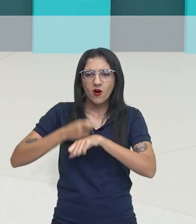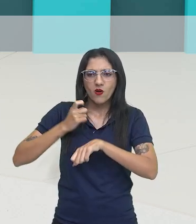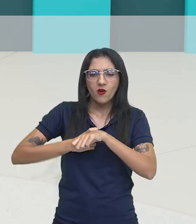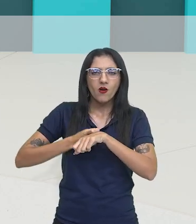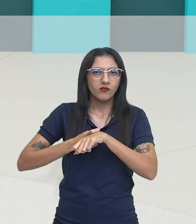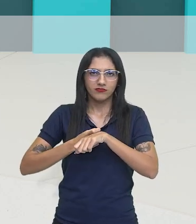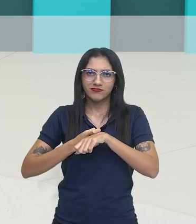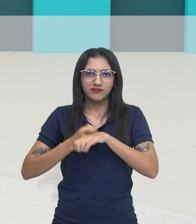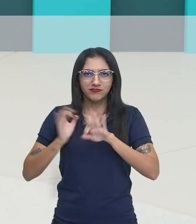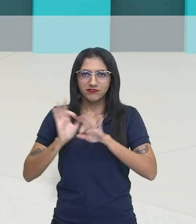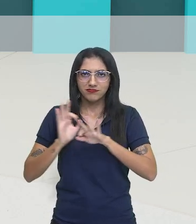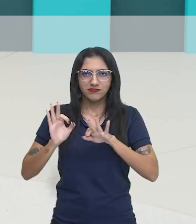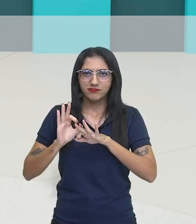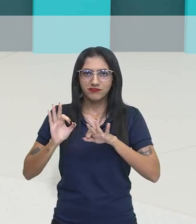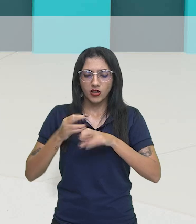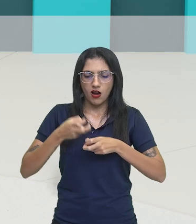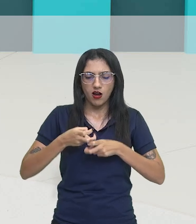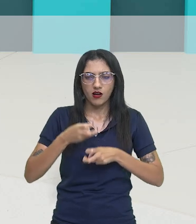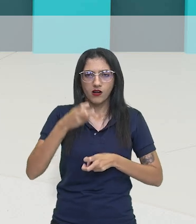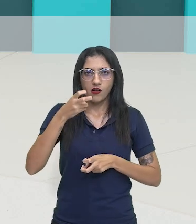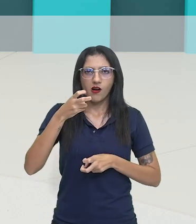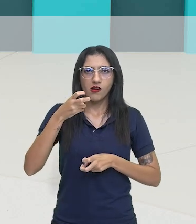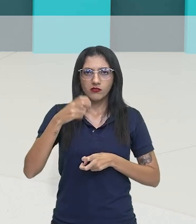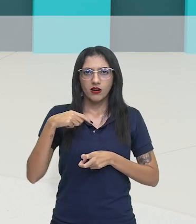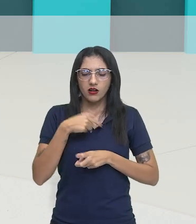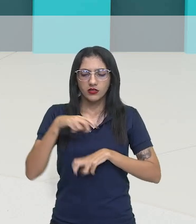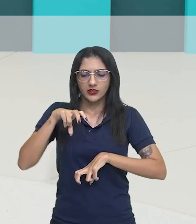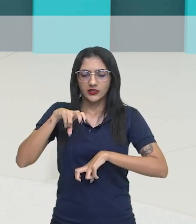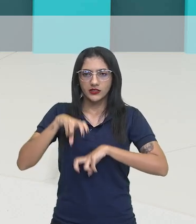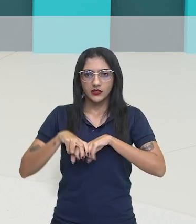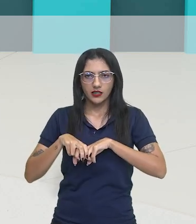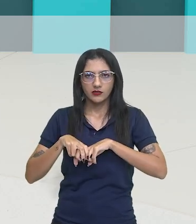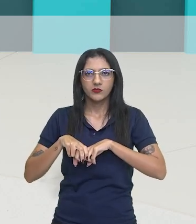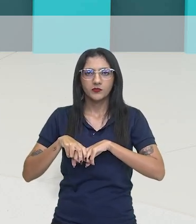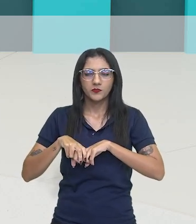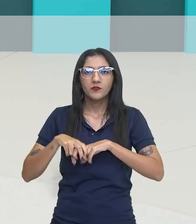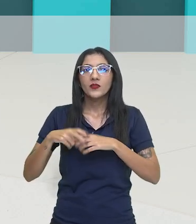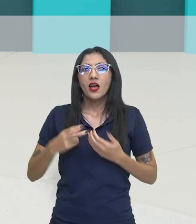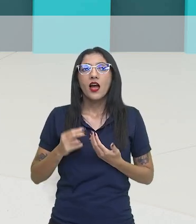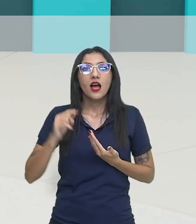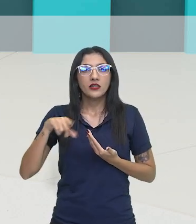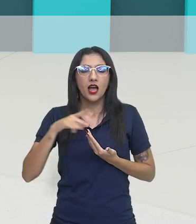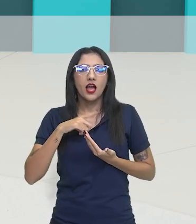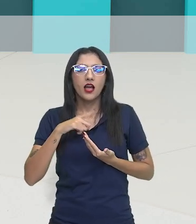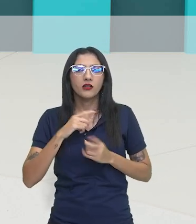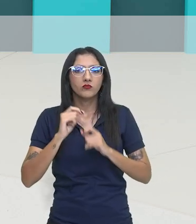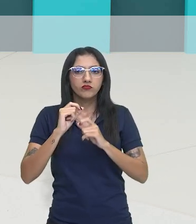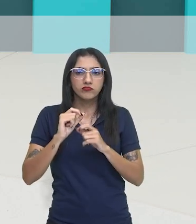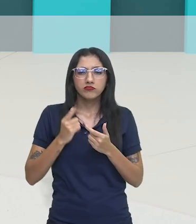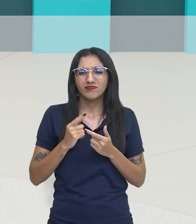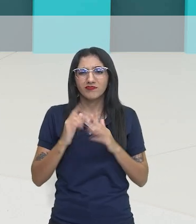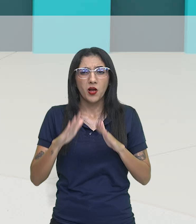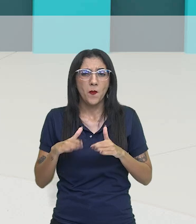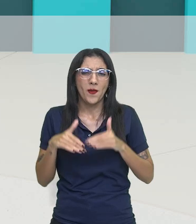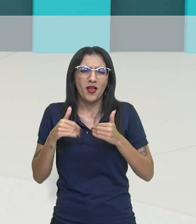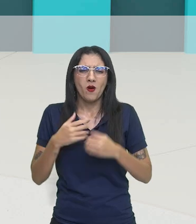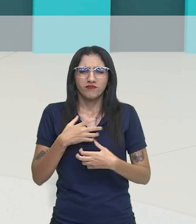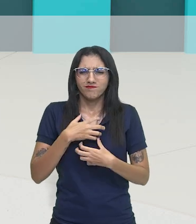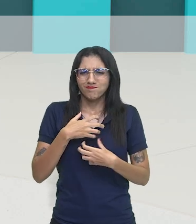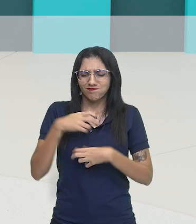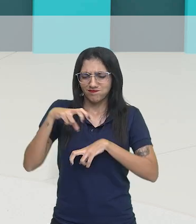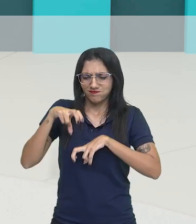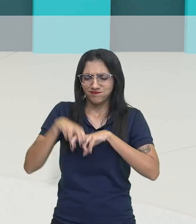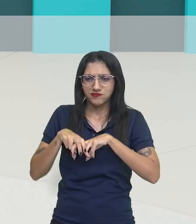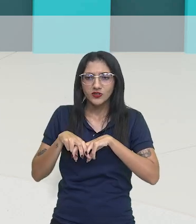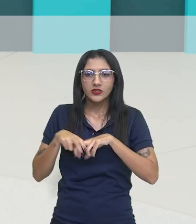nossa região lombar quando a gente senta, certo? Então, isso promove um conforto muito maior e